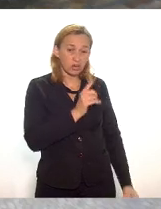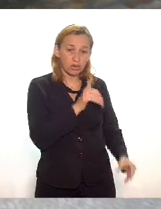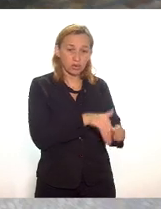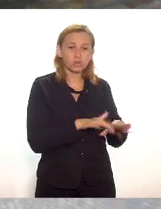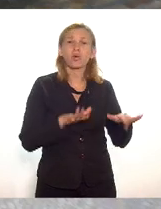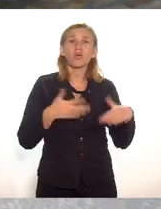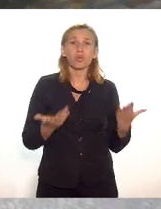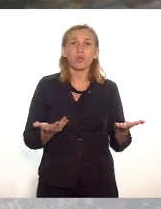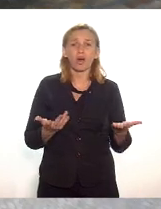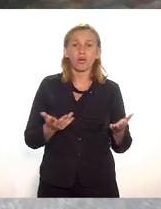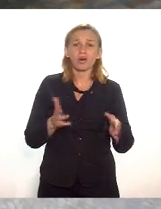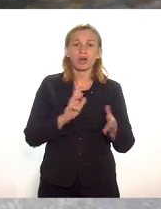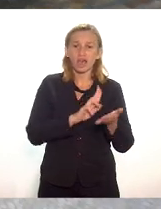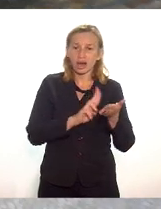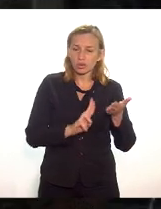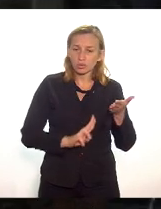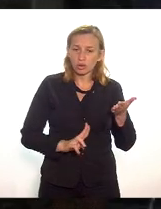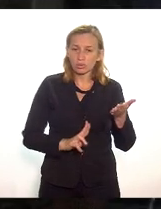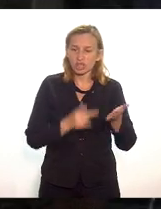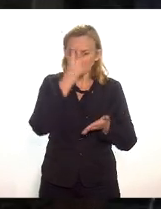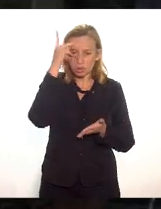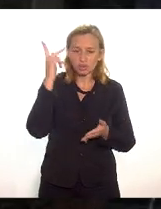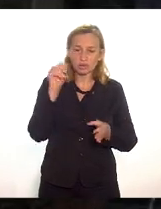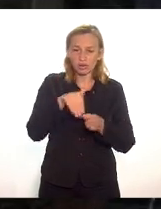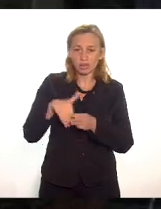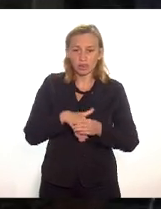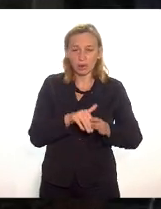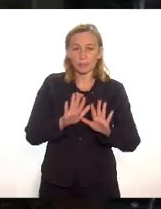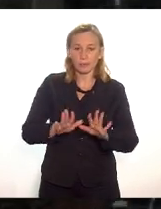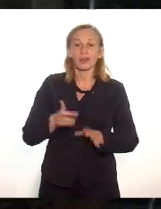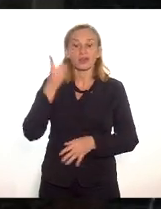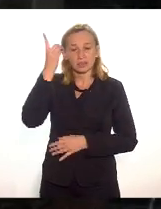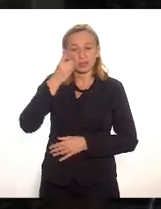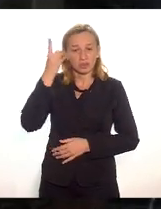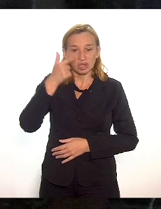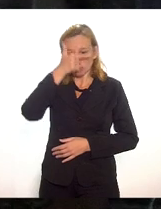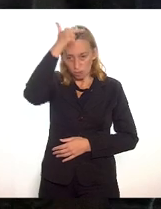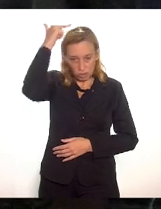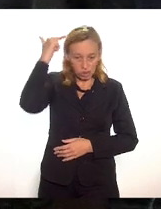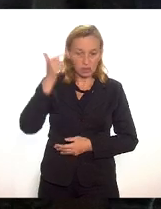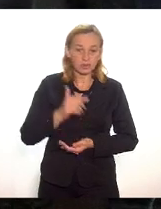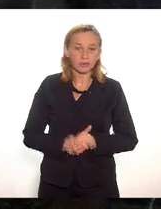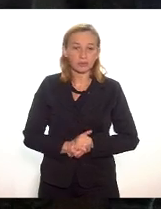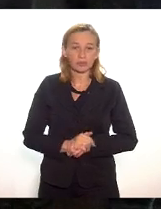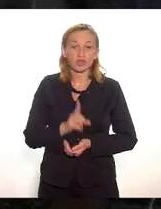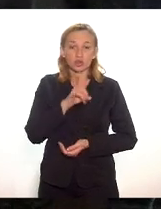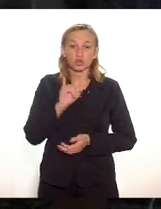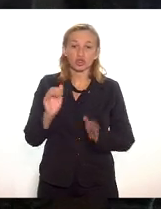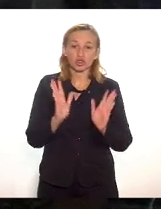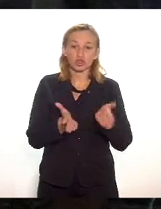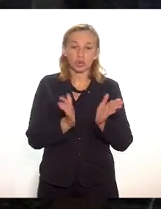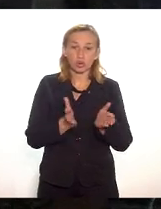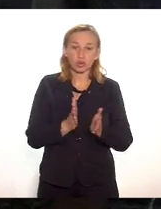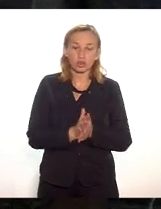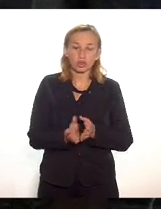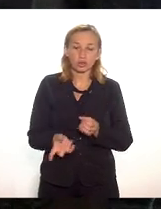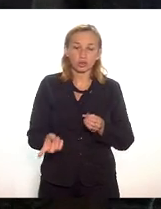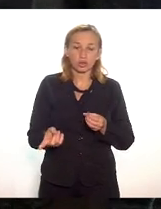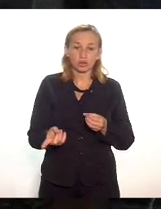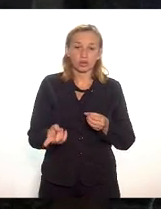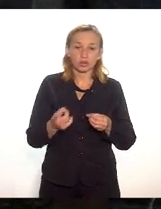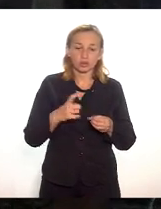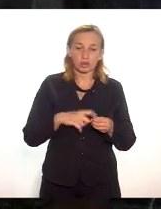dos votantes. A lista dos votantes, deputado Luiz, no dia de hoje retornaram